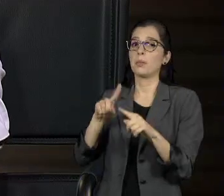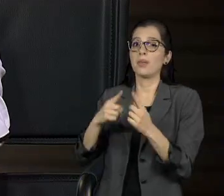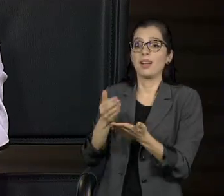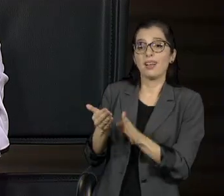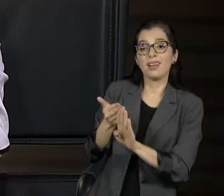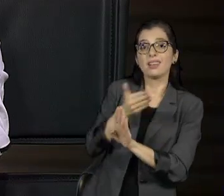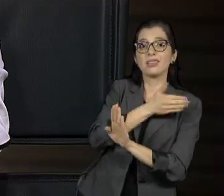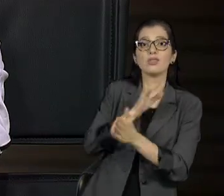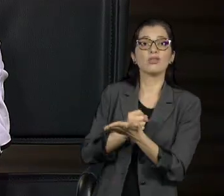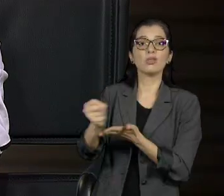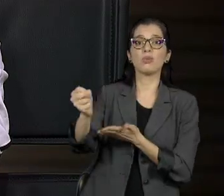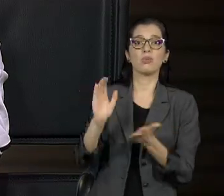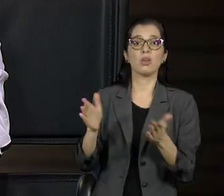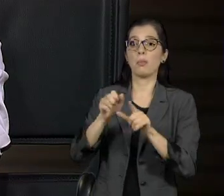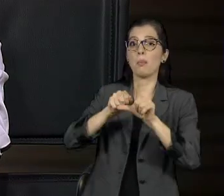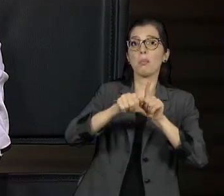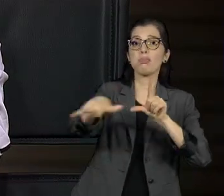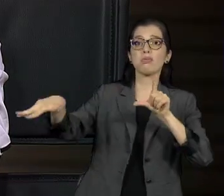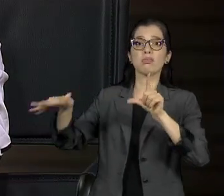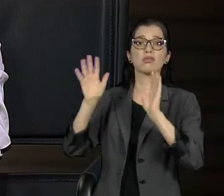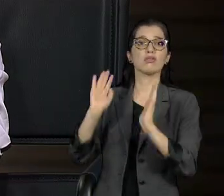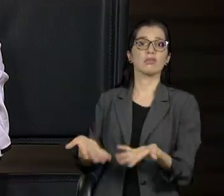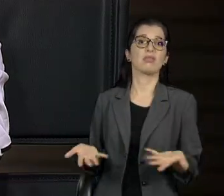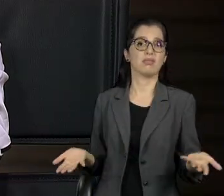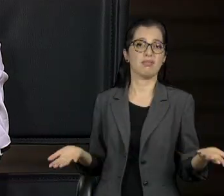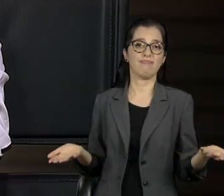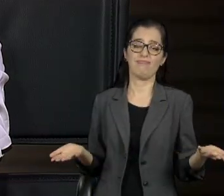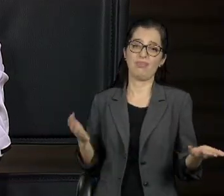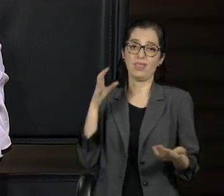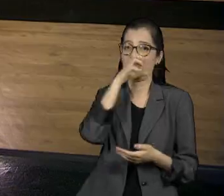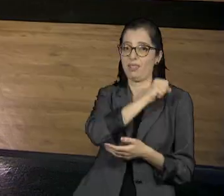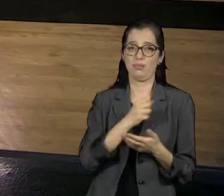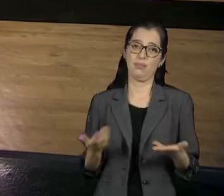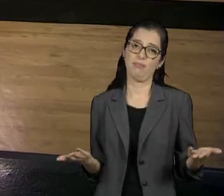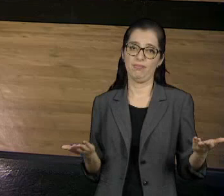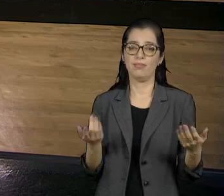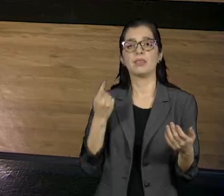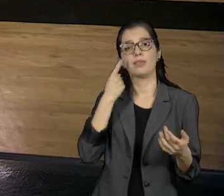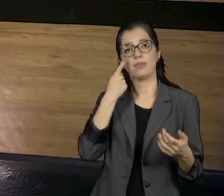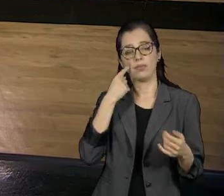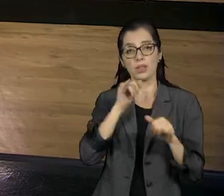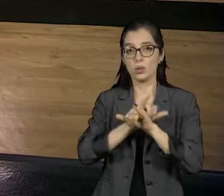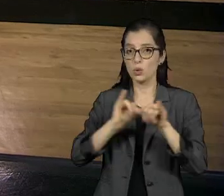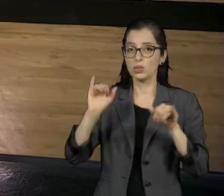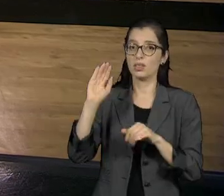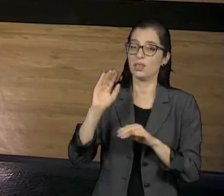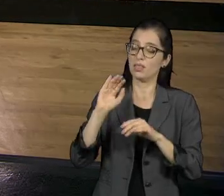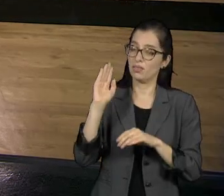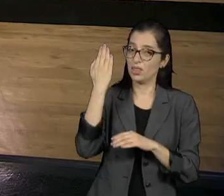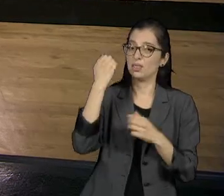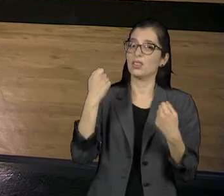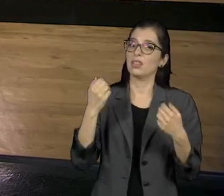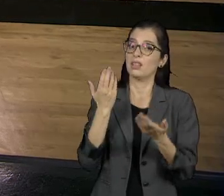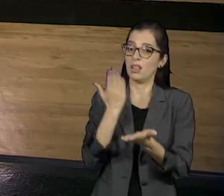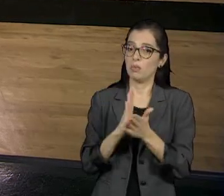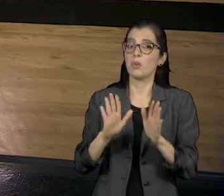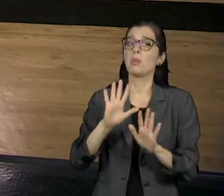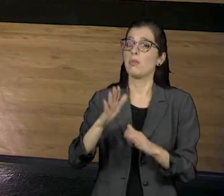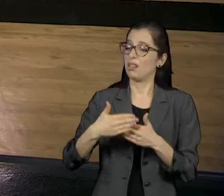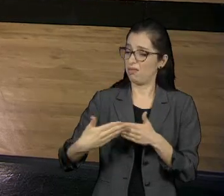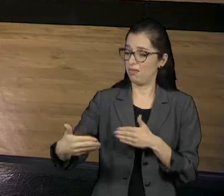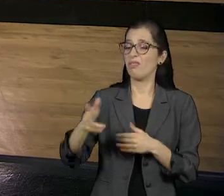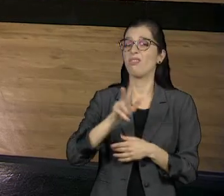nos grupos, circulou e a gente viu que as fake news vieram para ficar, que não foi uma característica também de 2018, com